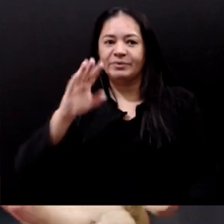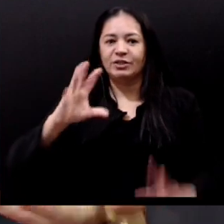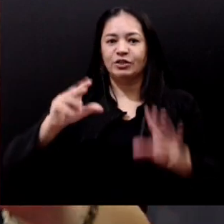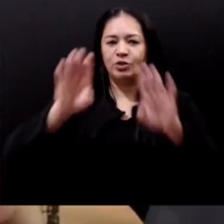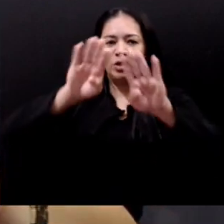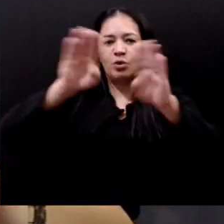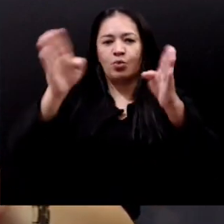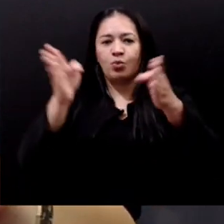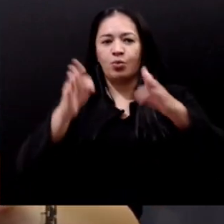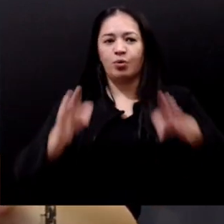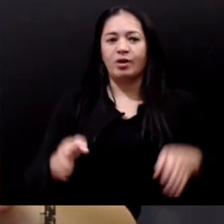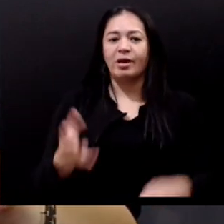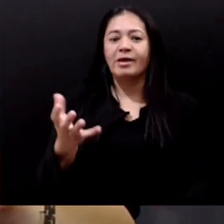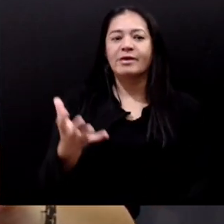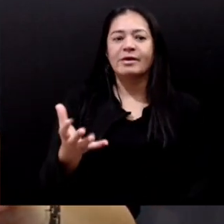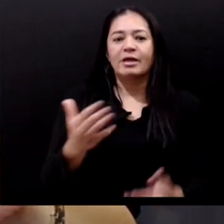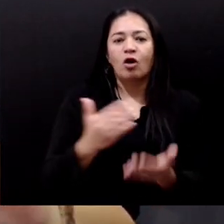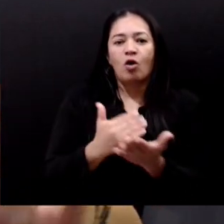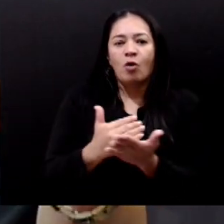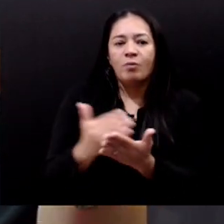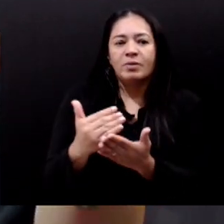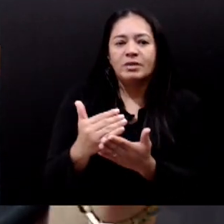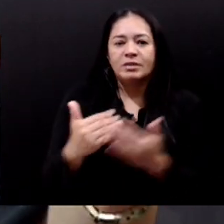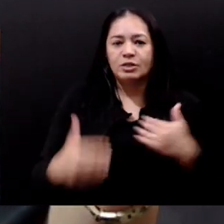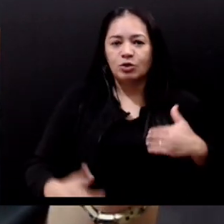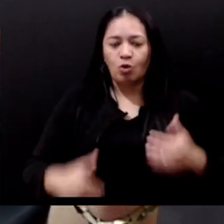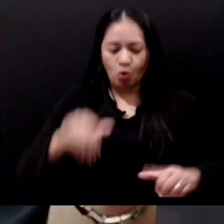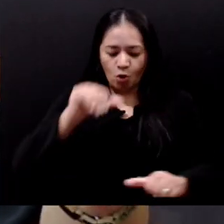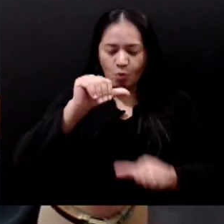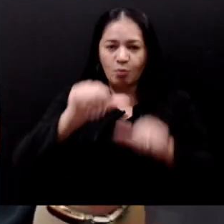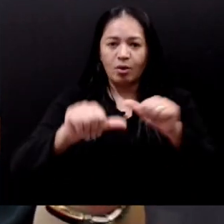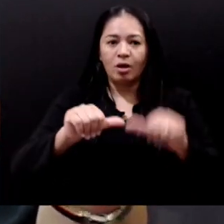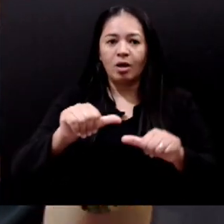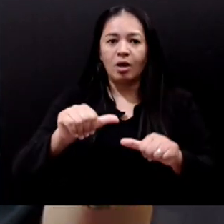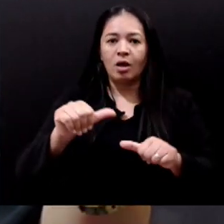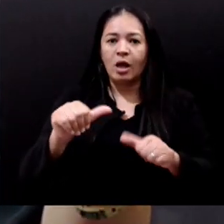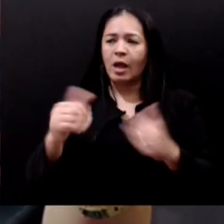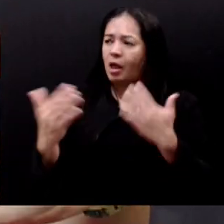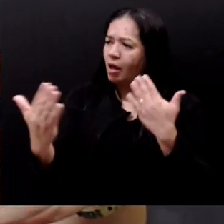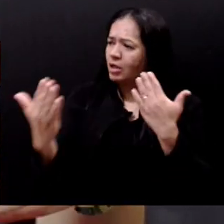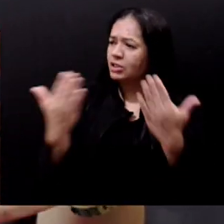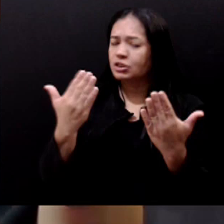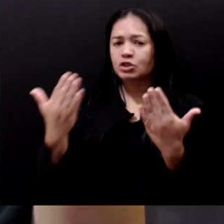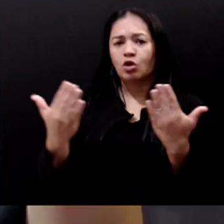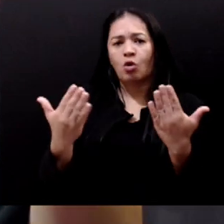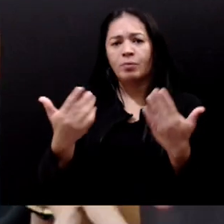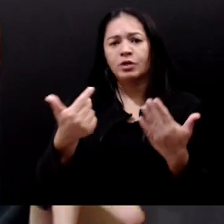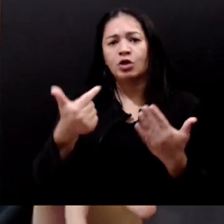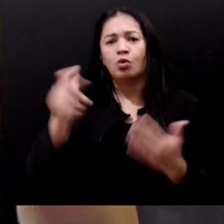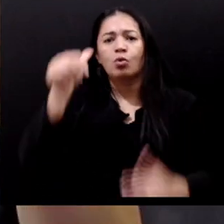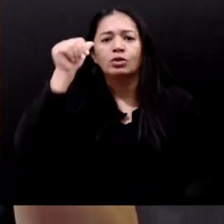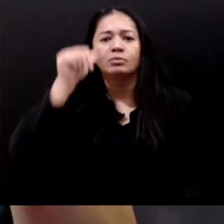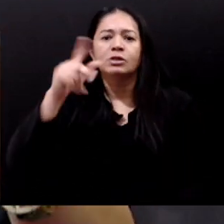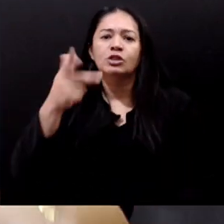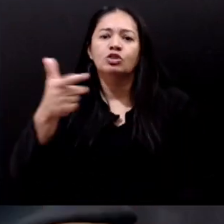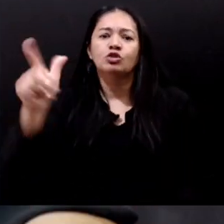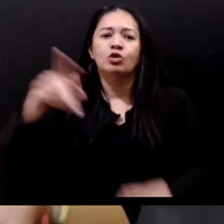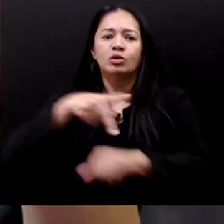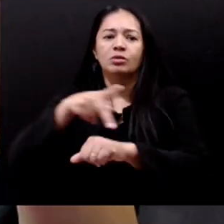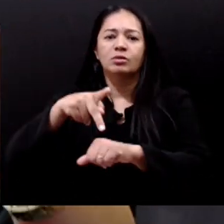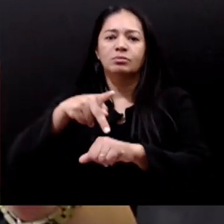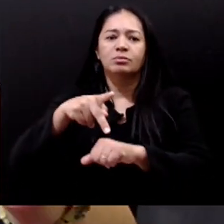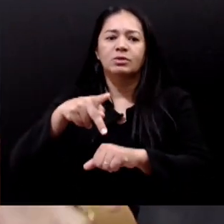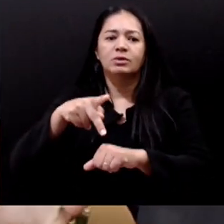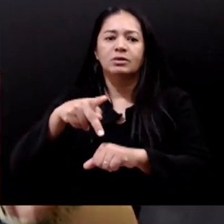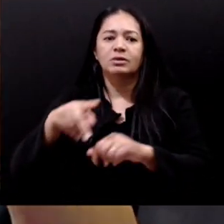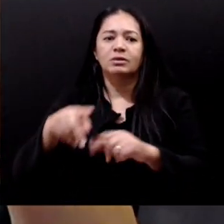tá começando a transformação corporal, e aí ela se compara com mulheres, né, mais velhas do que ela, mas que tem um corpo mais